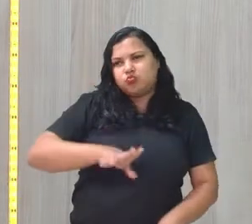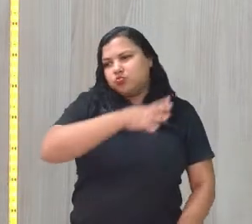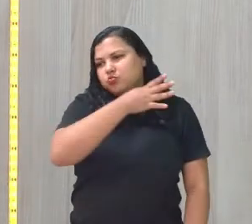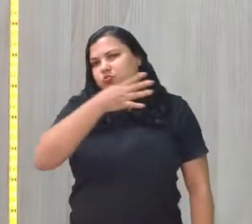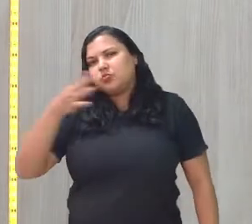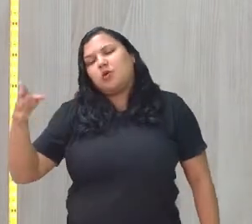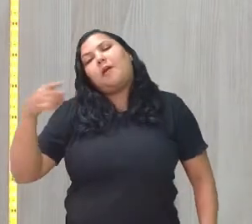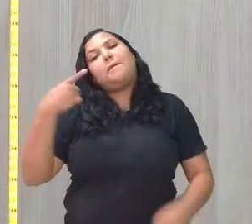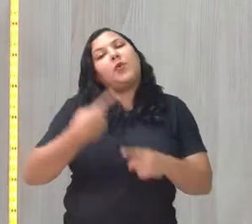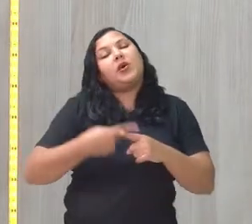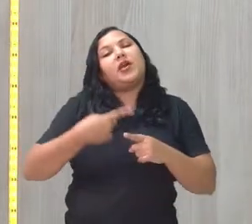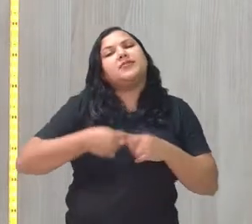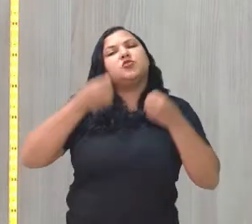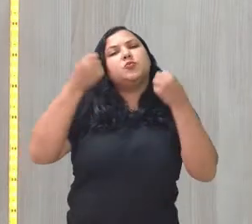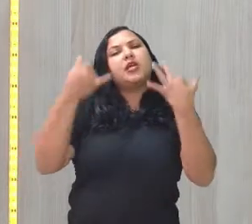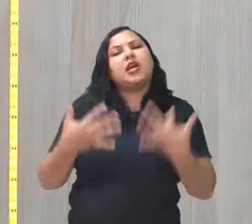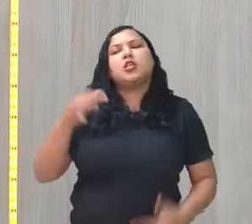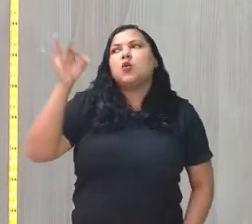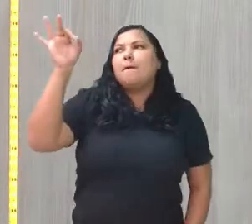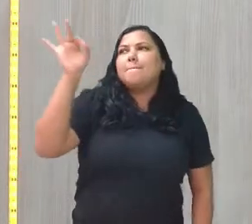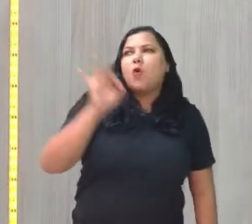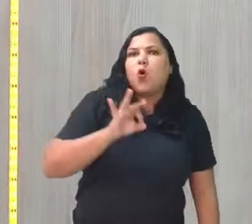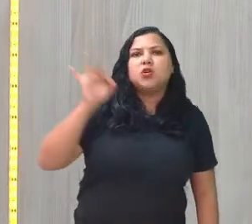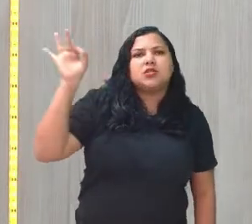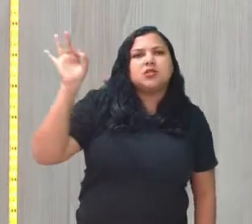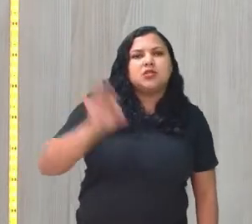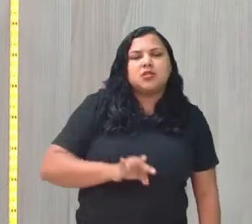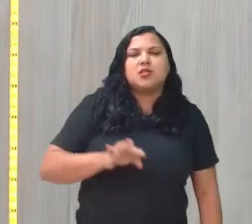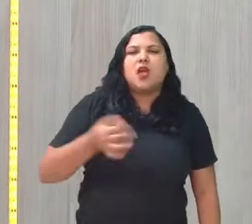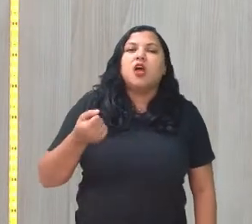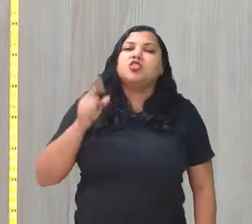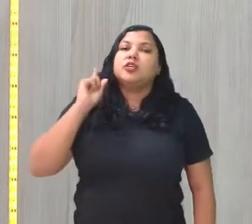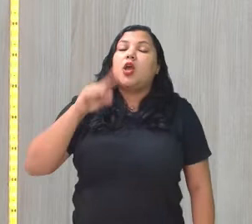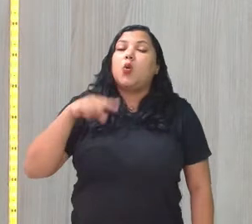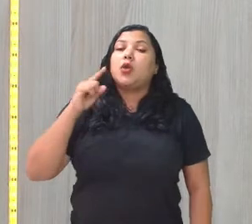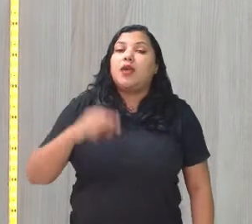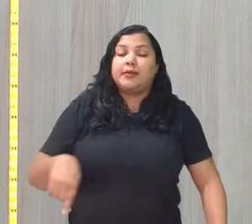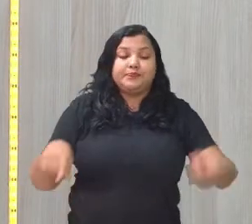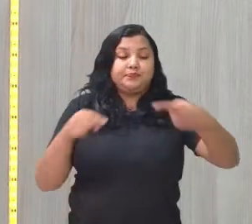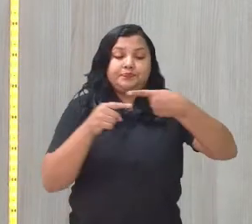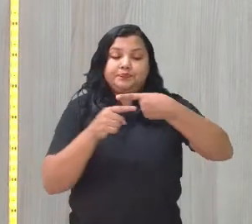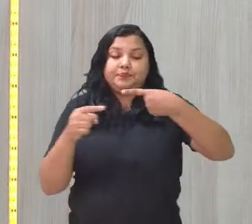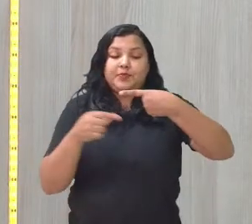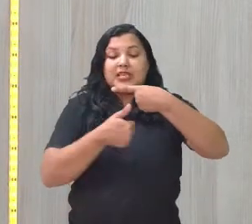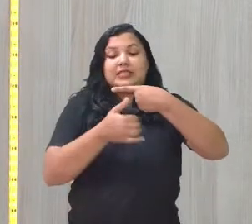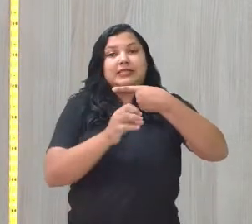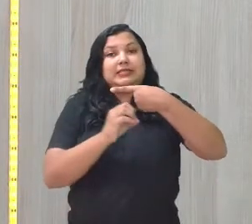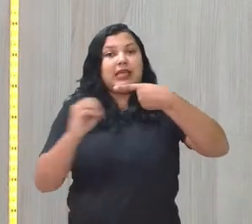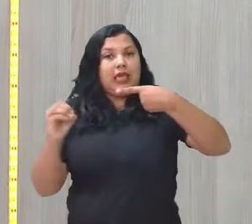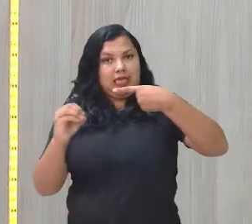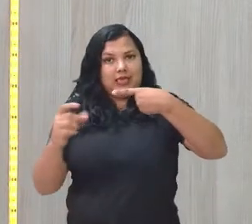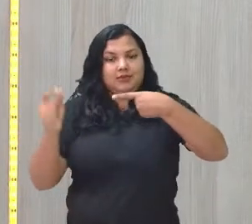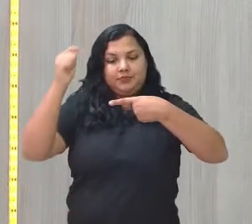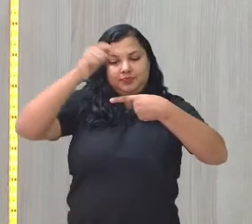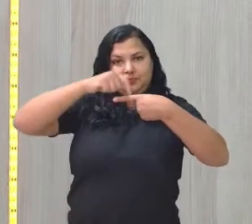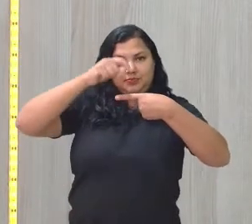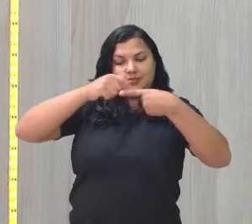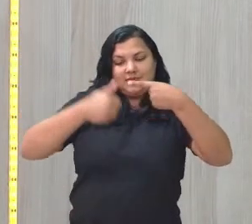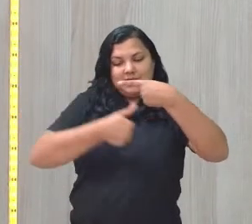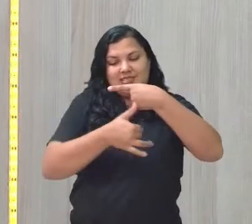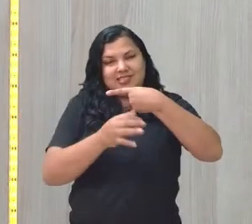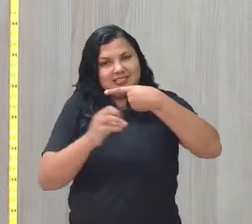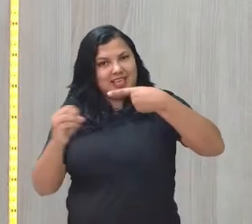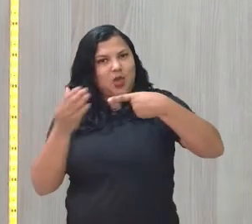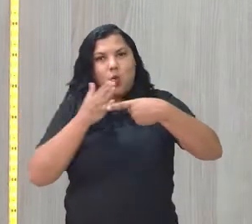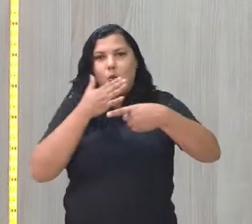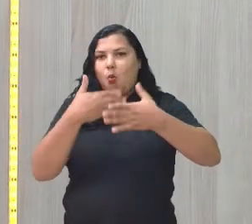gente está falando de porcentagem, porcento, né? Quando a gente fala porcento, é o quê, gente? Dividido por 100, né? Aquele número ali dividido por 100.